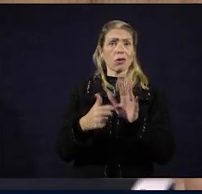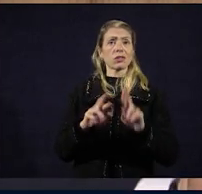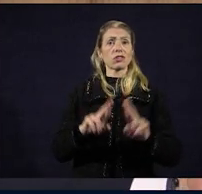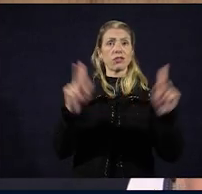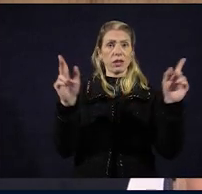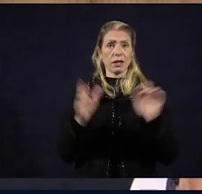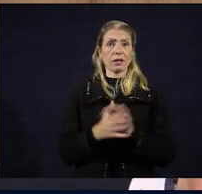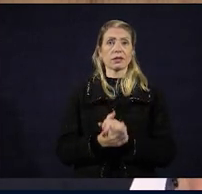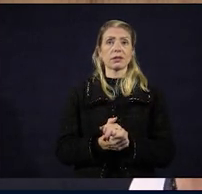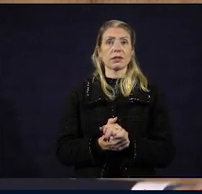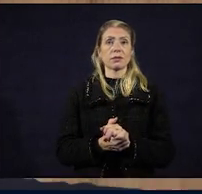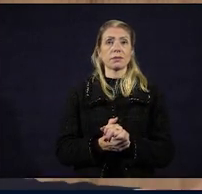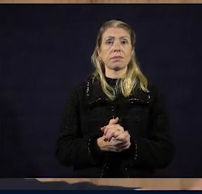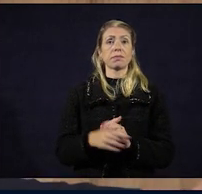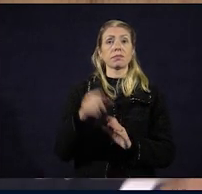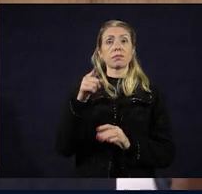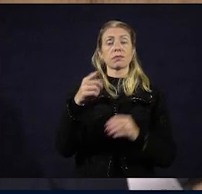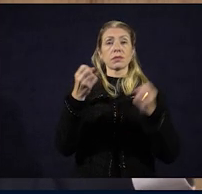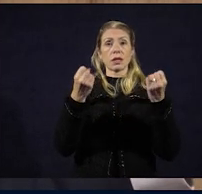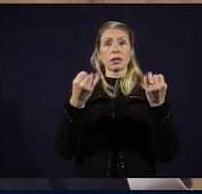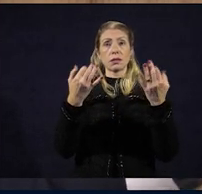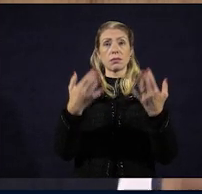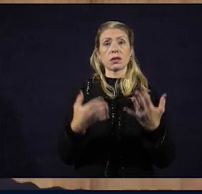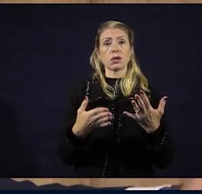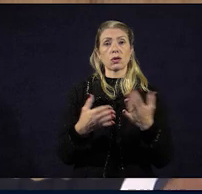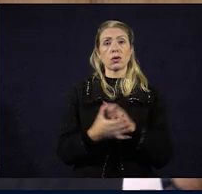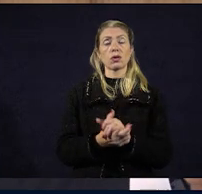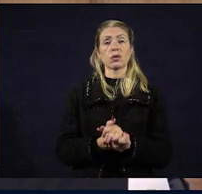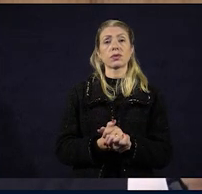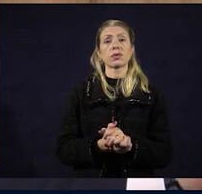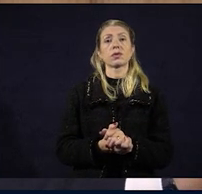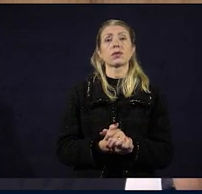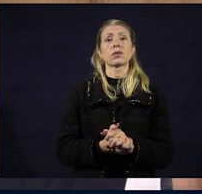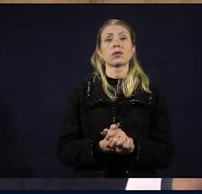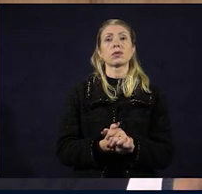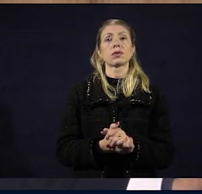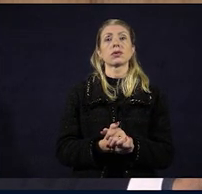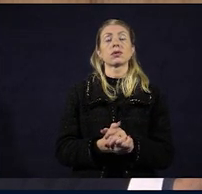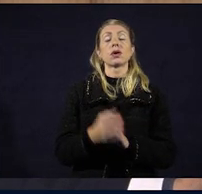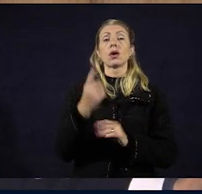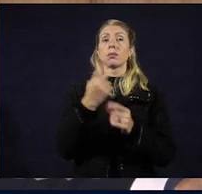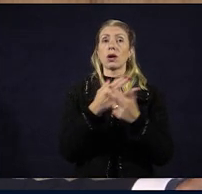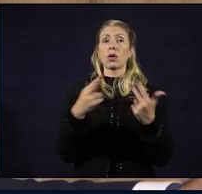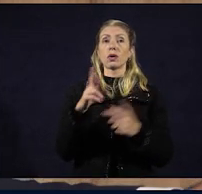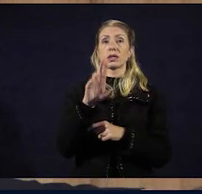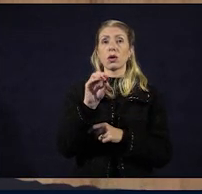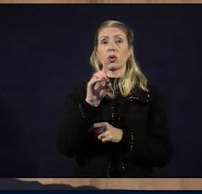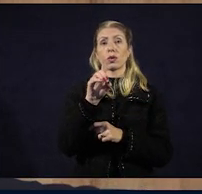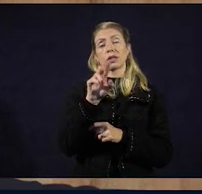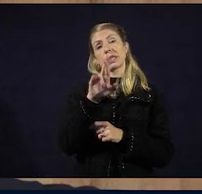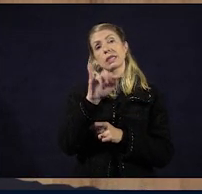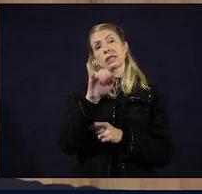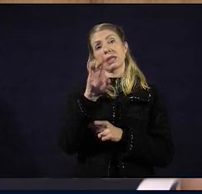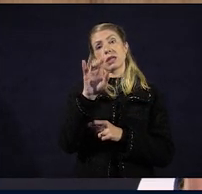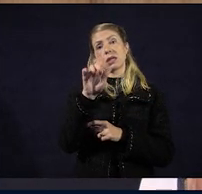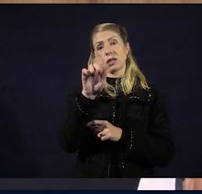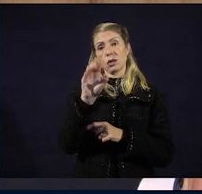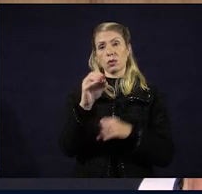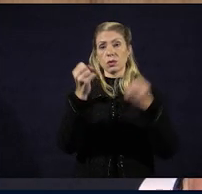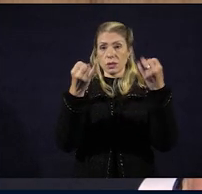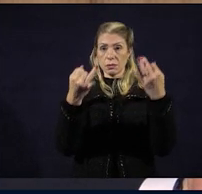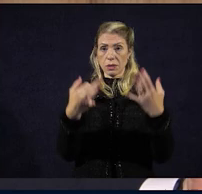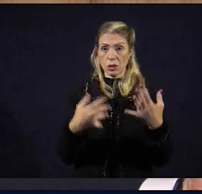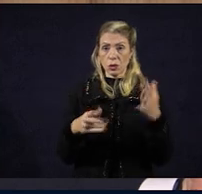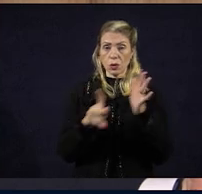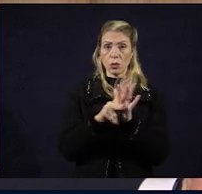eu acho que esse ponto que você tá colocando é ter um negócio que o Rodrigo colocou mais cedo que